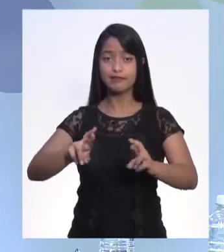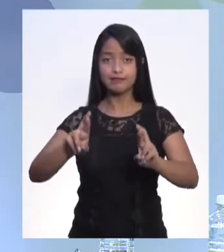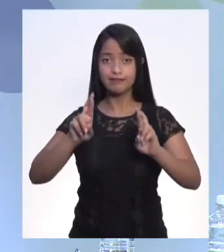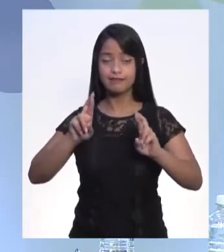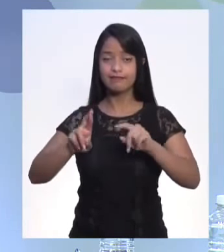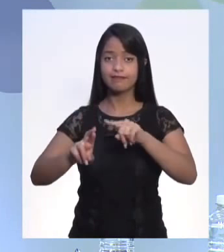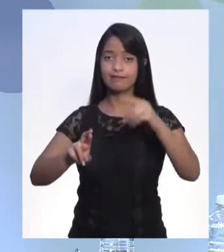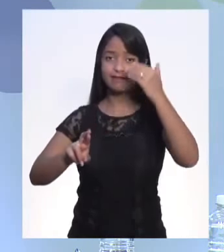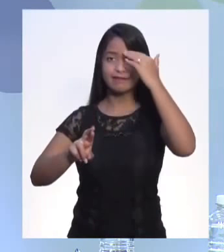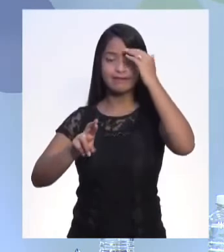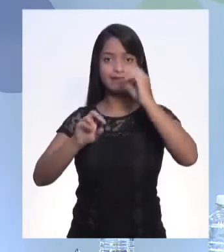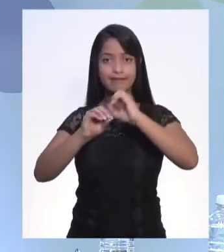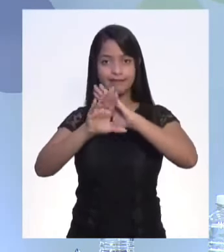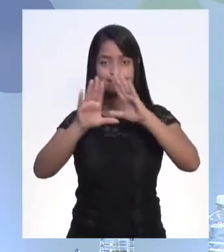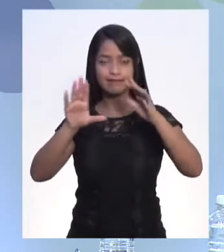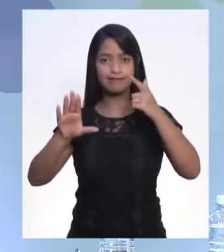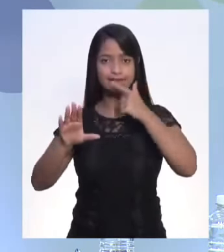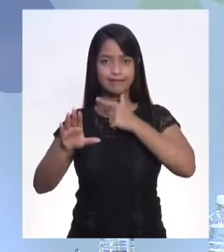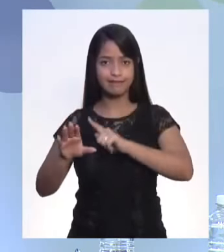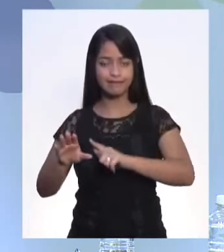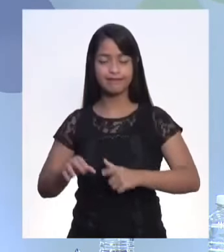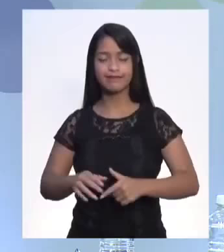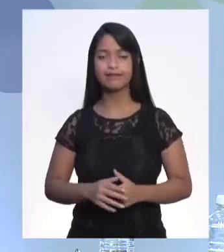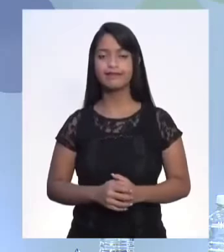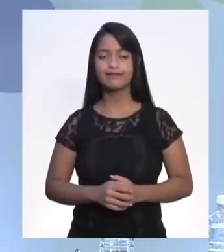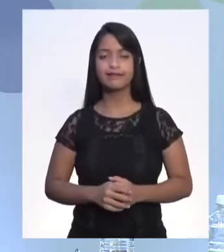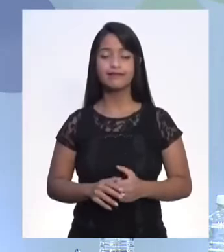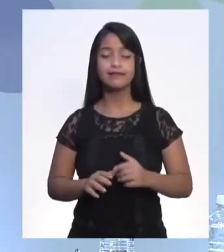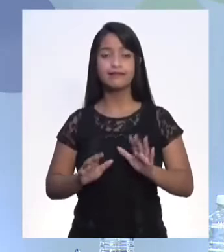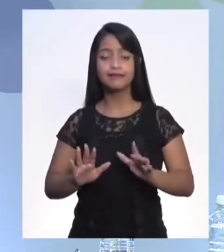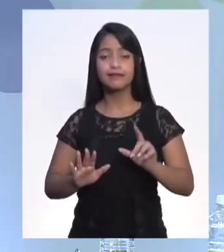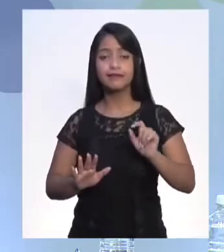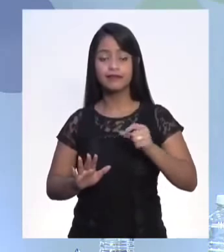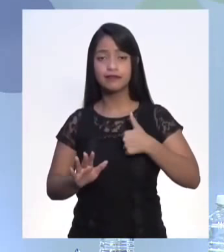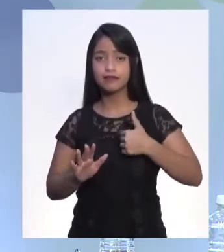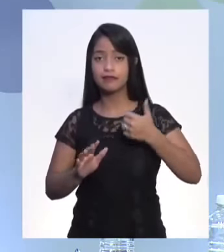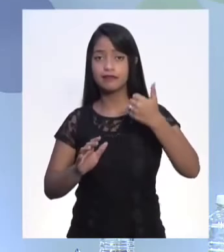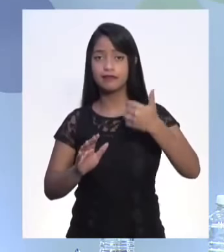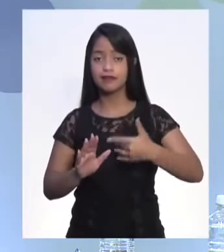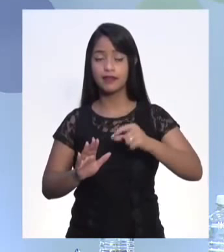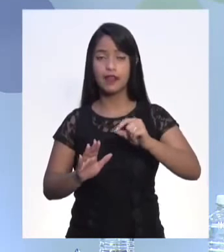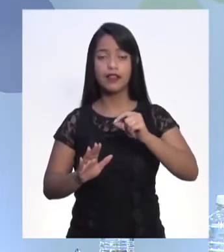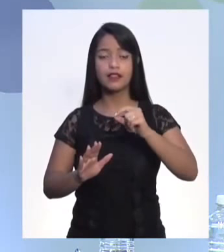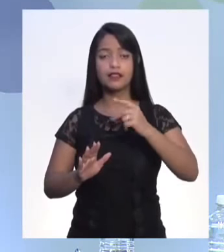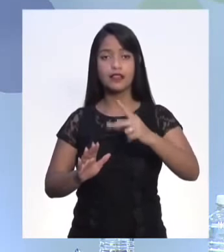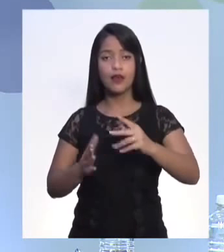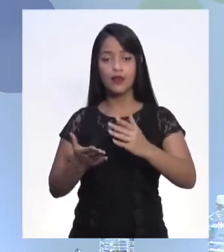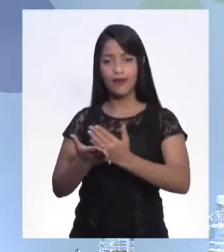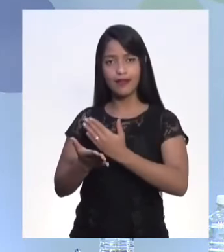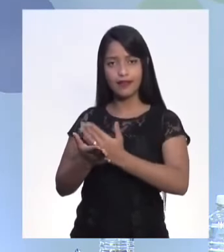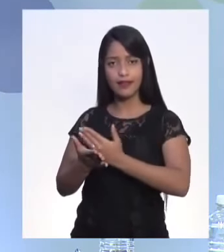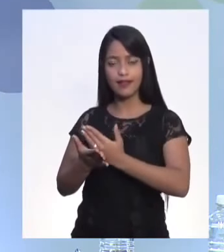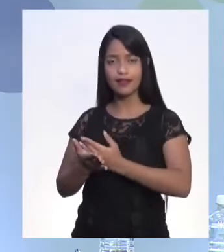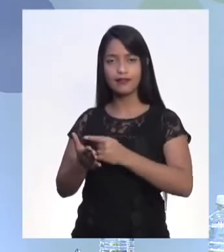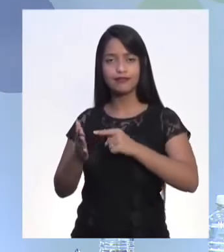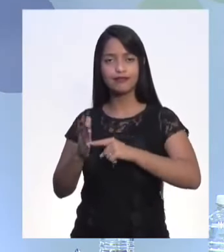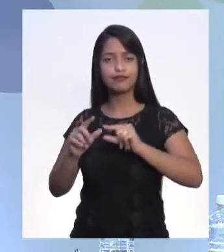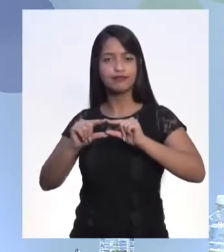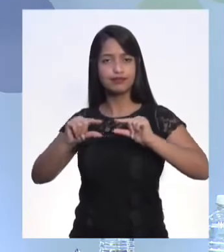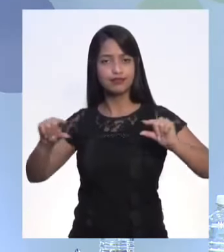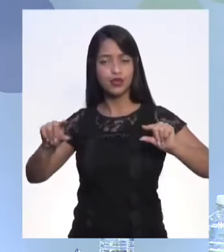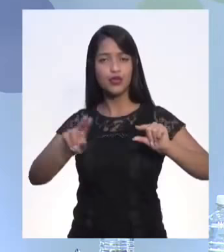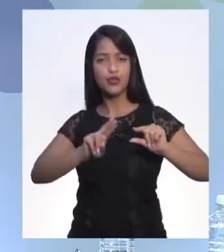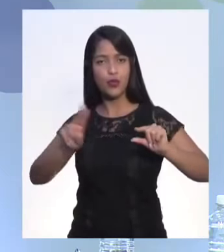vocês tenham entendido a proposta a sua avó reiterar para você que aí no material do aprender sempre vocês tem um